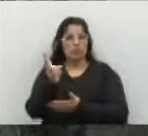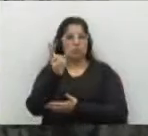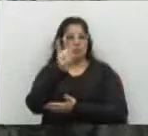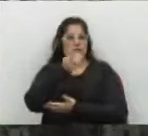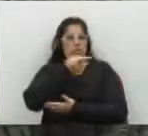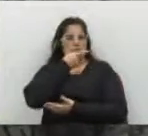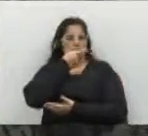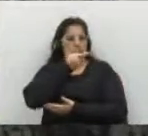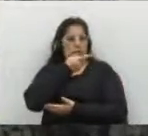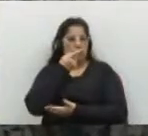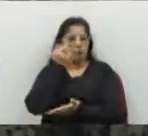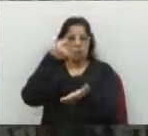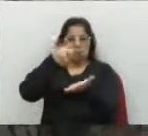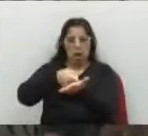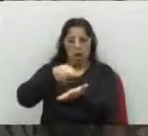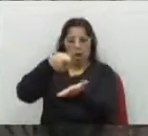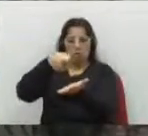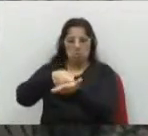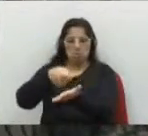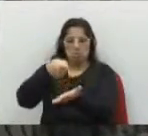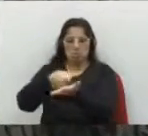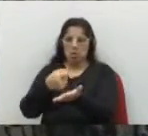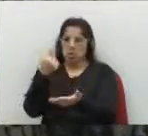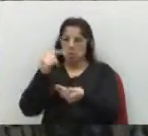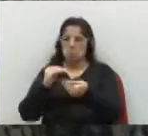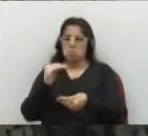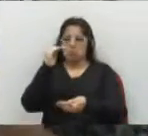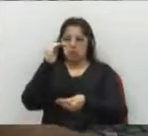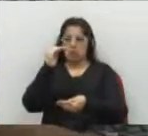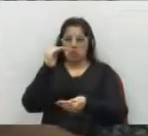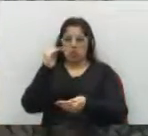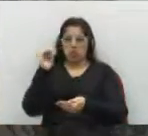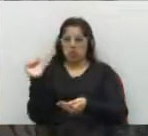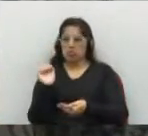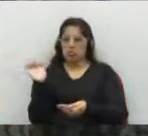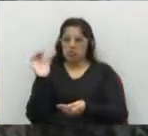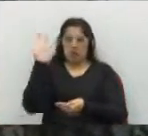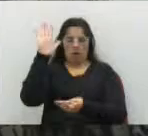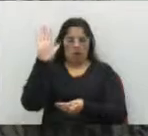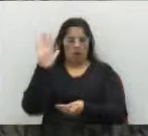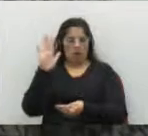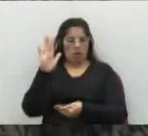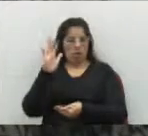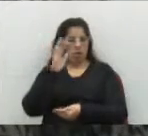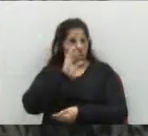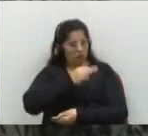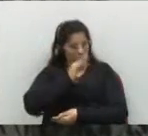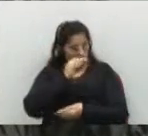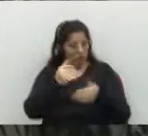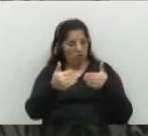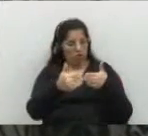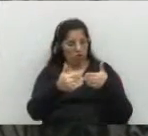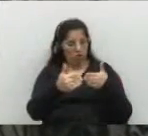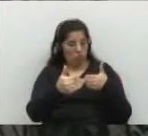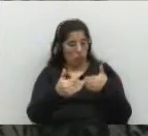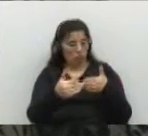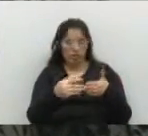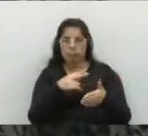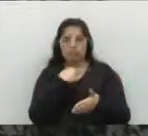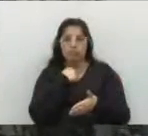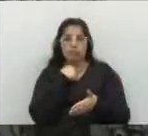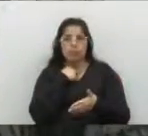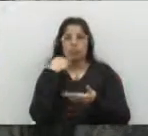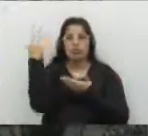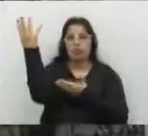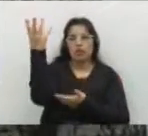É impossível um pacote de feijão embolorado. Eu também acho que a gente não tem que receber pacote de feijão embolorado.